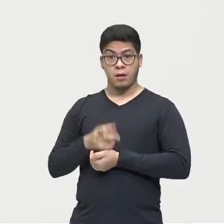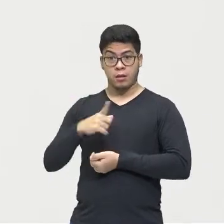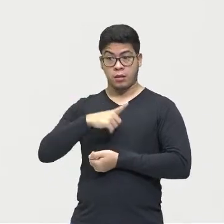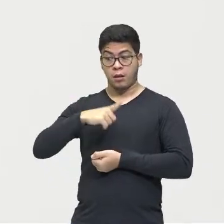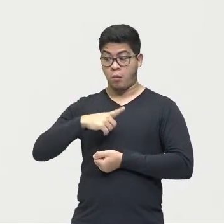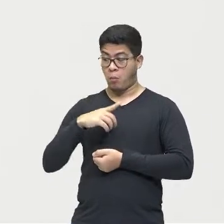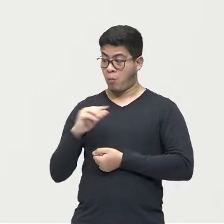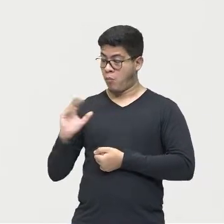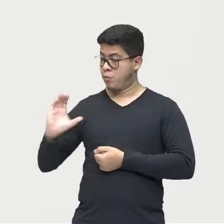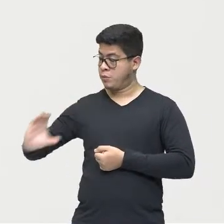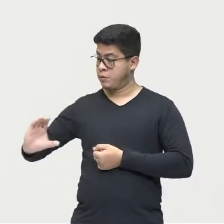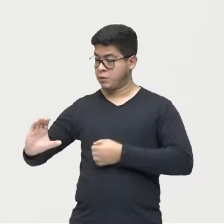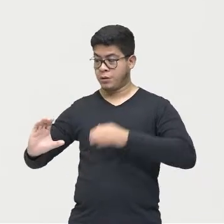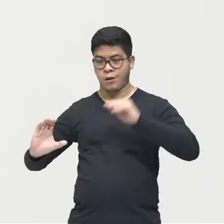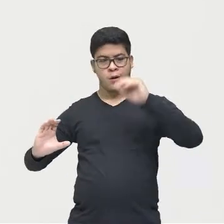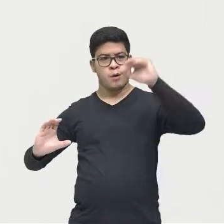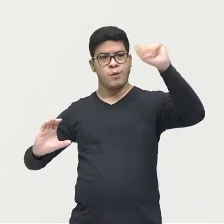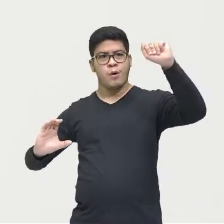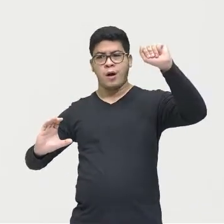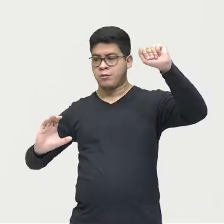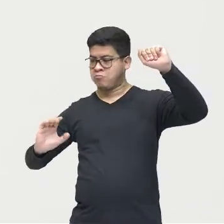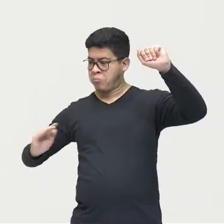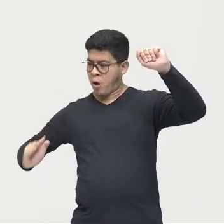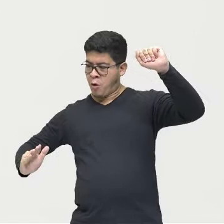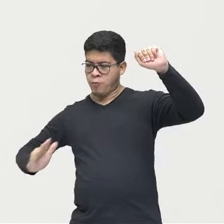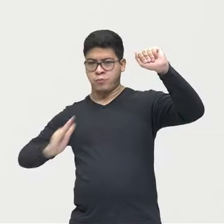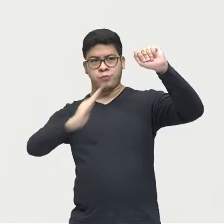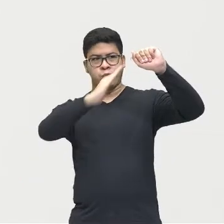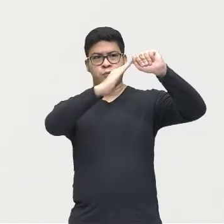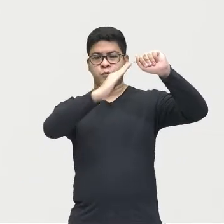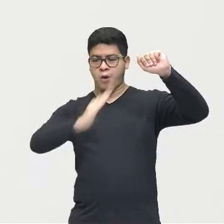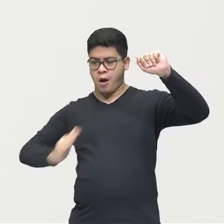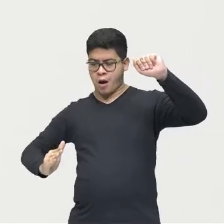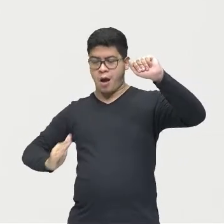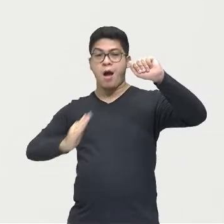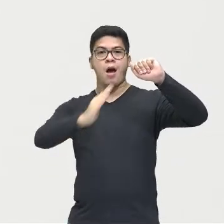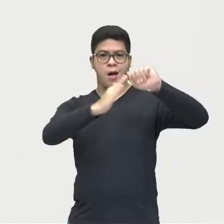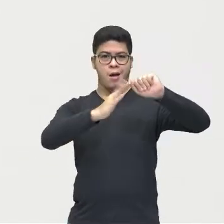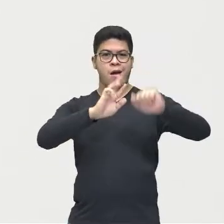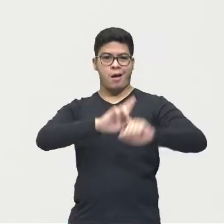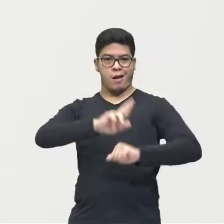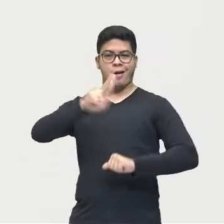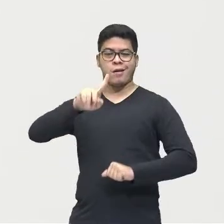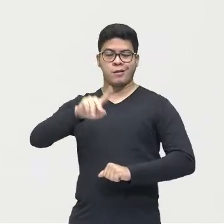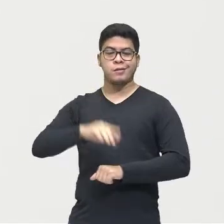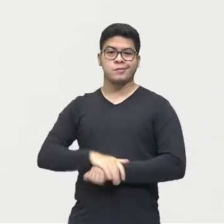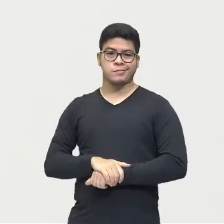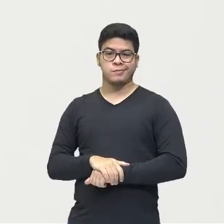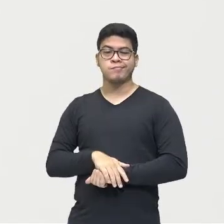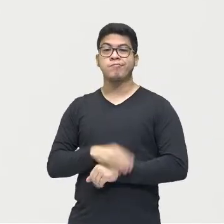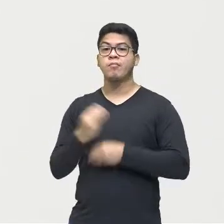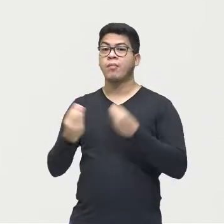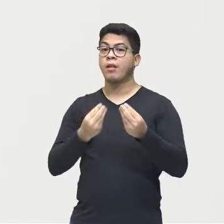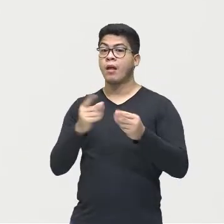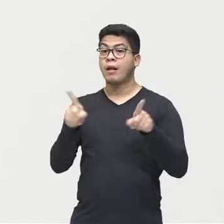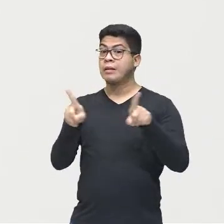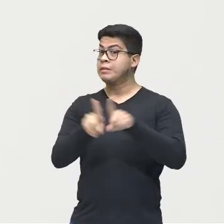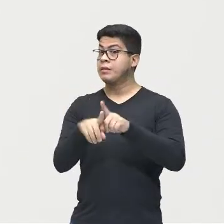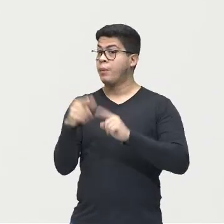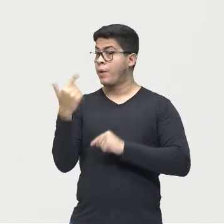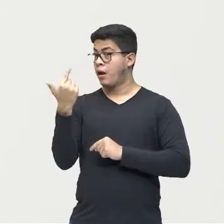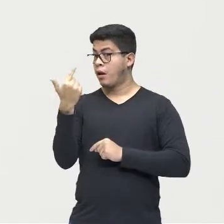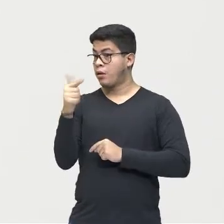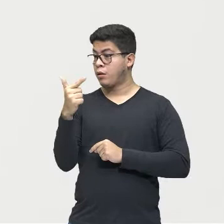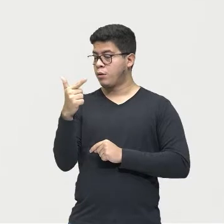polígono. Desta maneira, são segmentos de reta que ligam dois vértices e que, ao mesmo tempo, não são